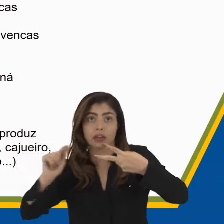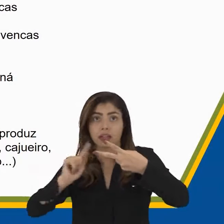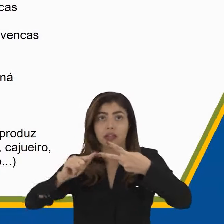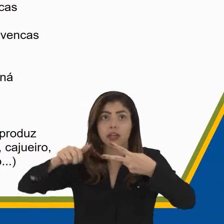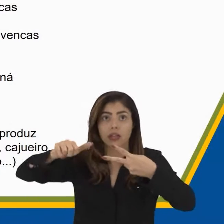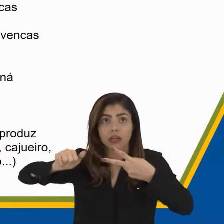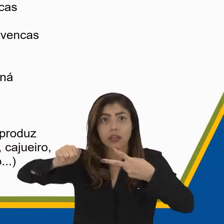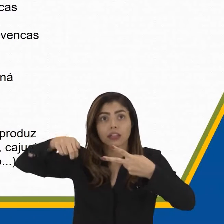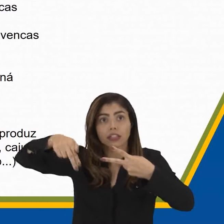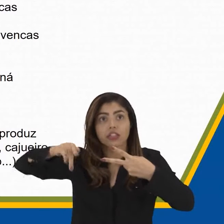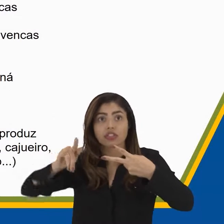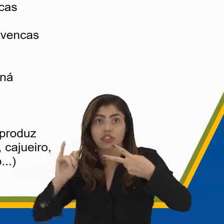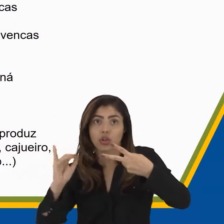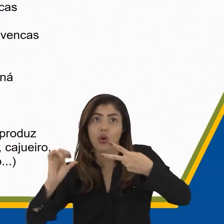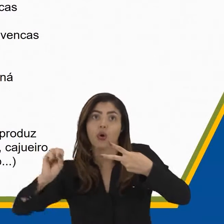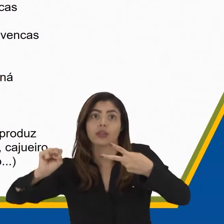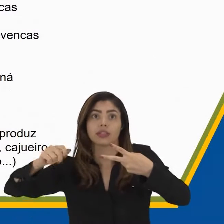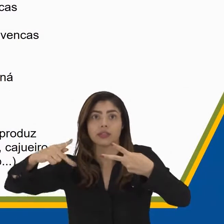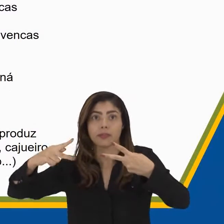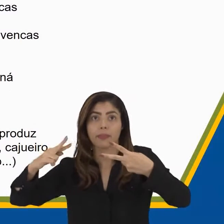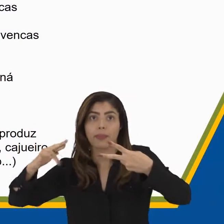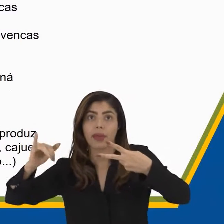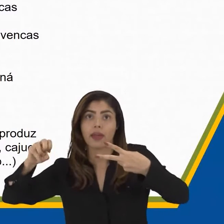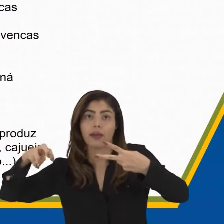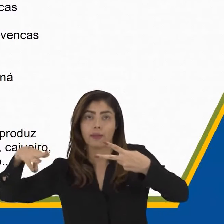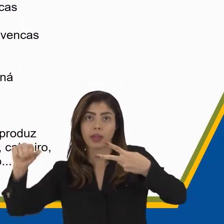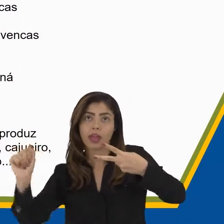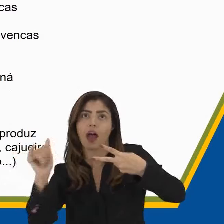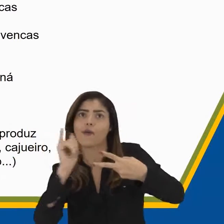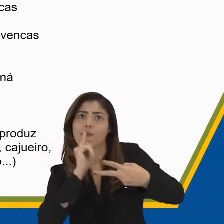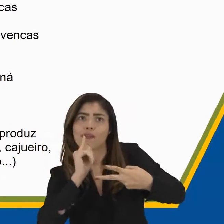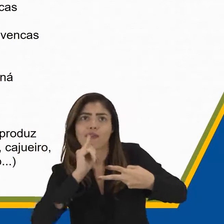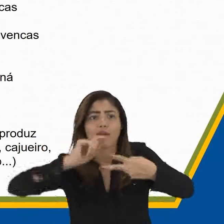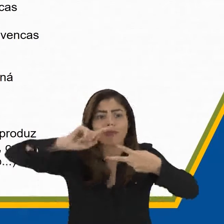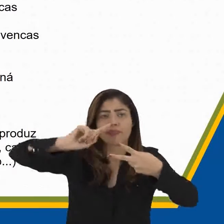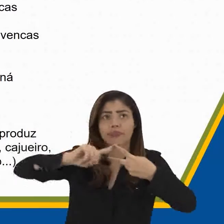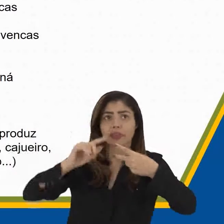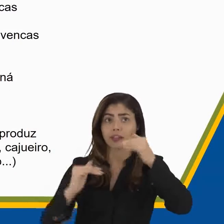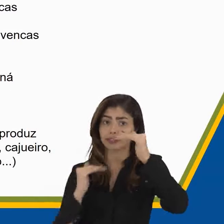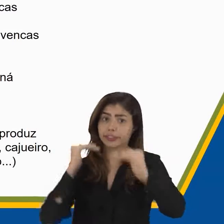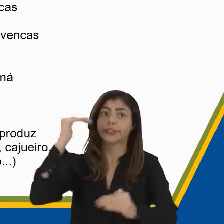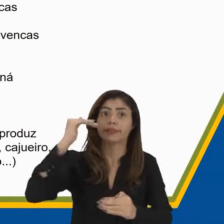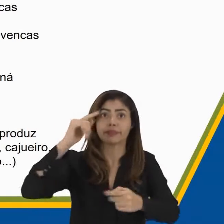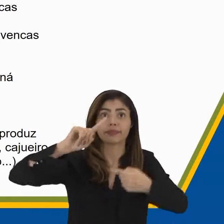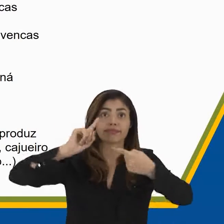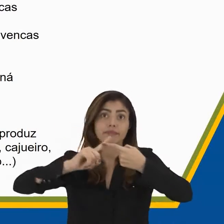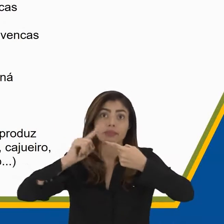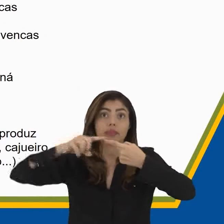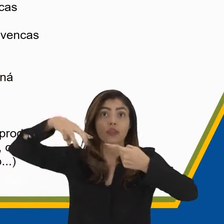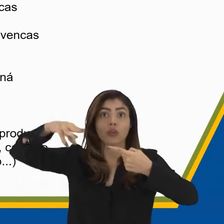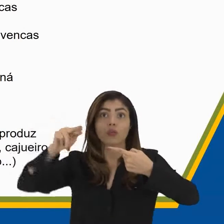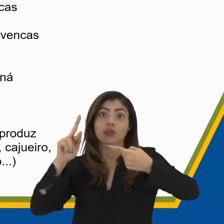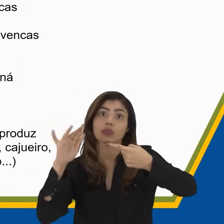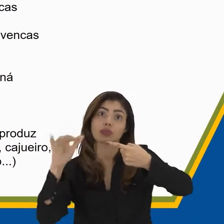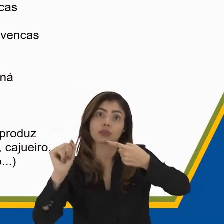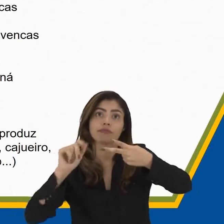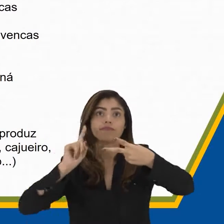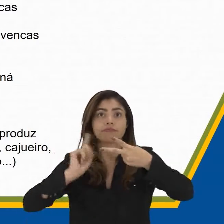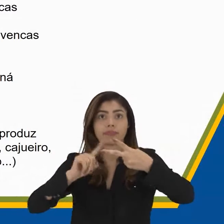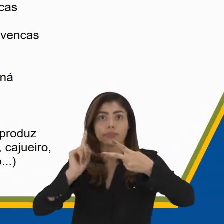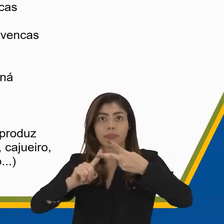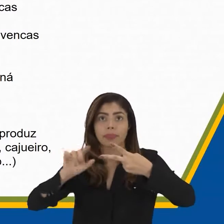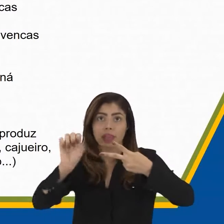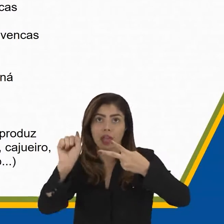cima para baixo, olha lá, ó, briófitas, exemplo, os musgos, ok? Pteridófita,